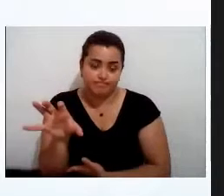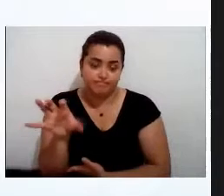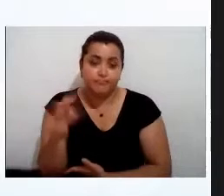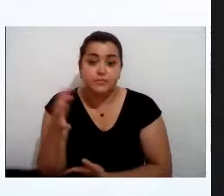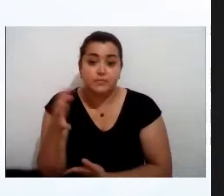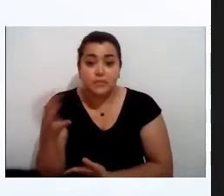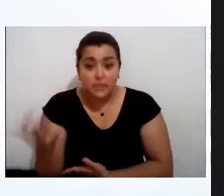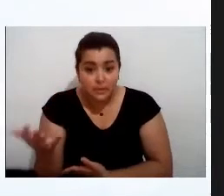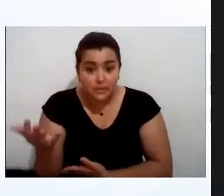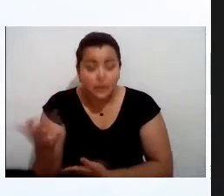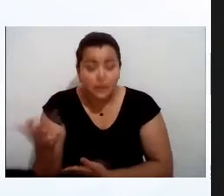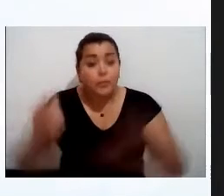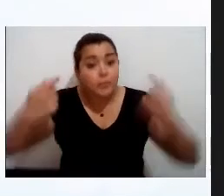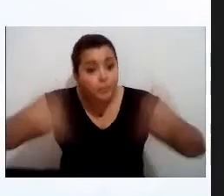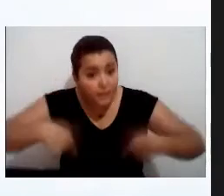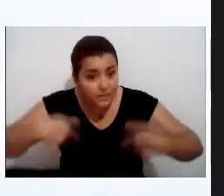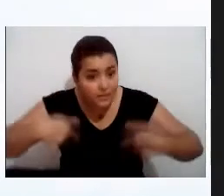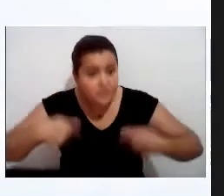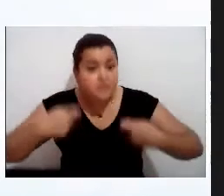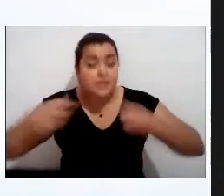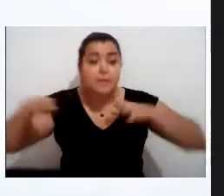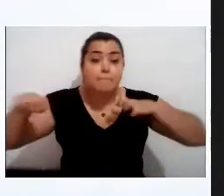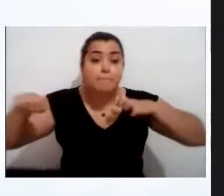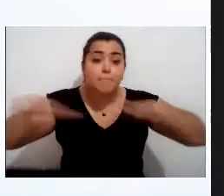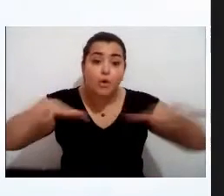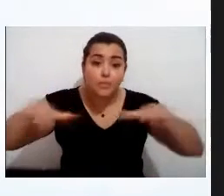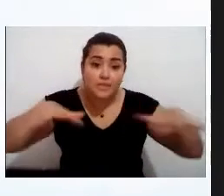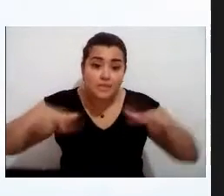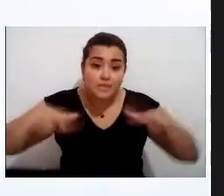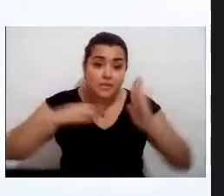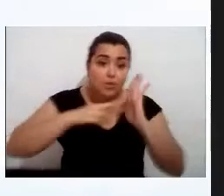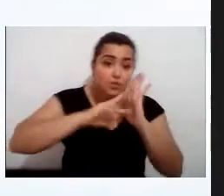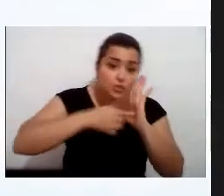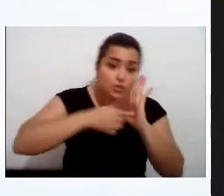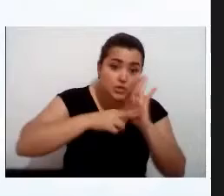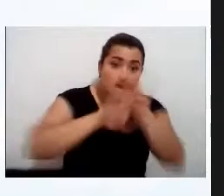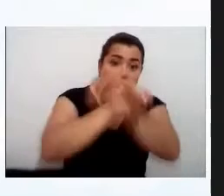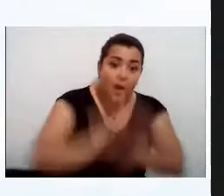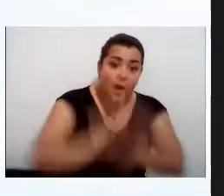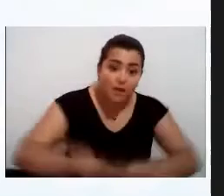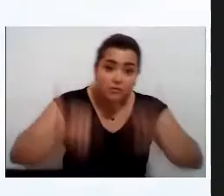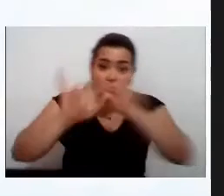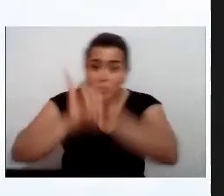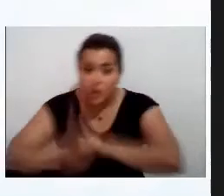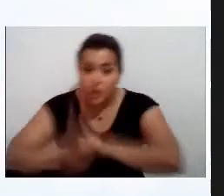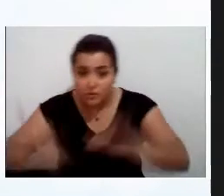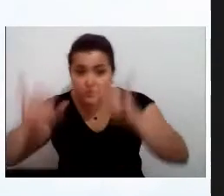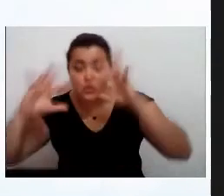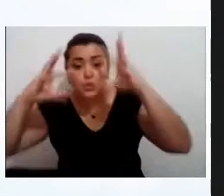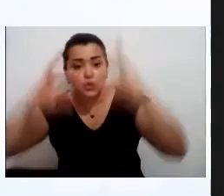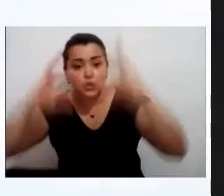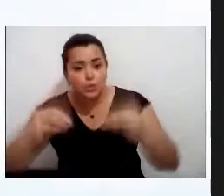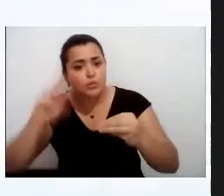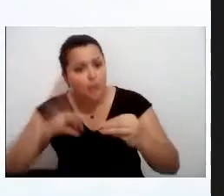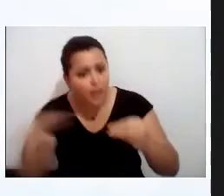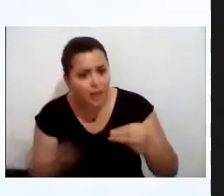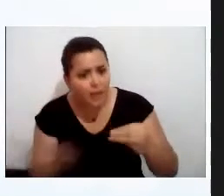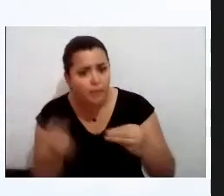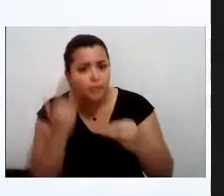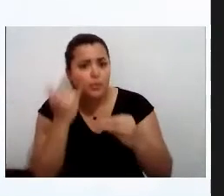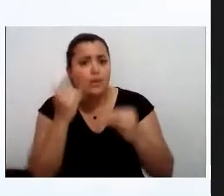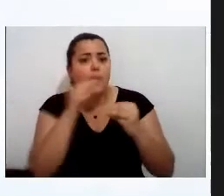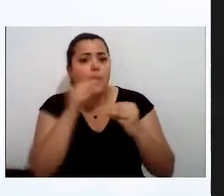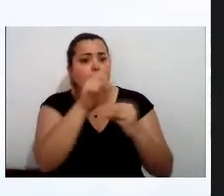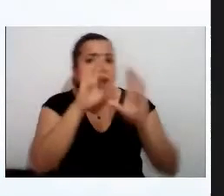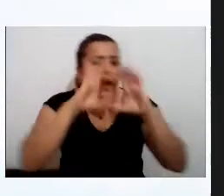trabalho. Então, é preciso fazer essa alteração a partir dessa compreensão. Então, é preciso articular junto ao Congresso,